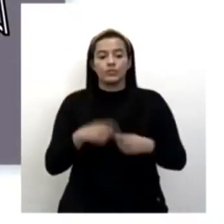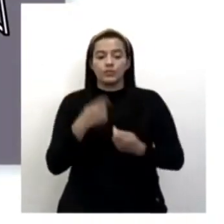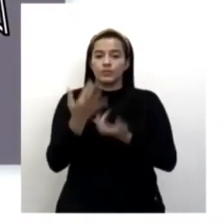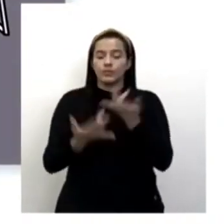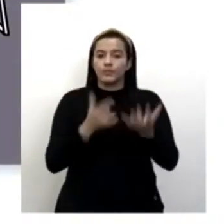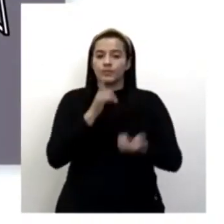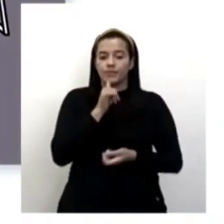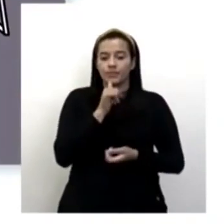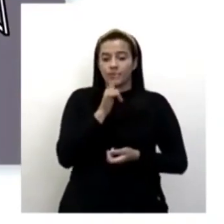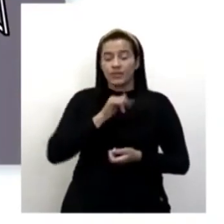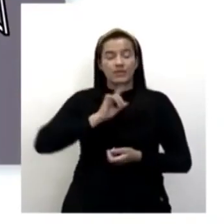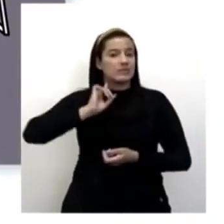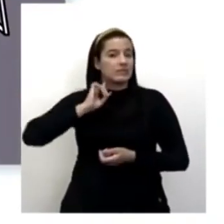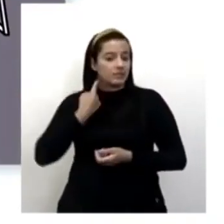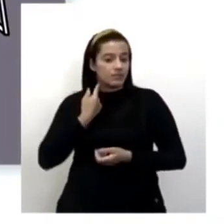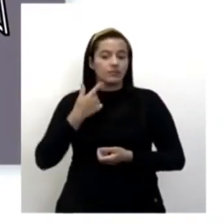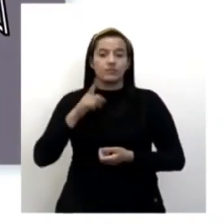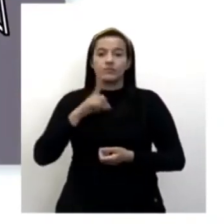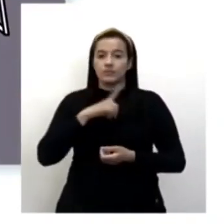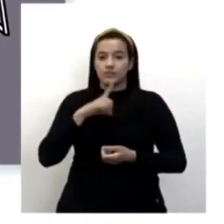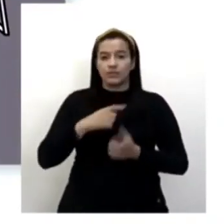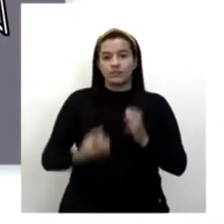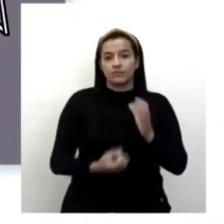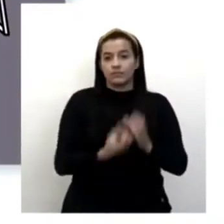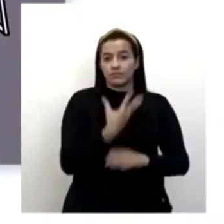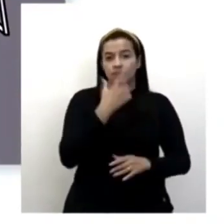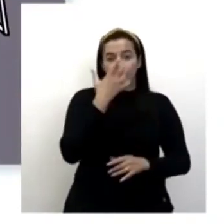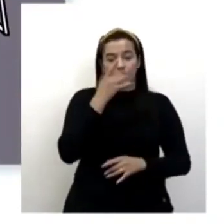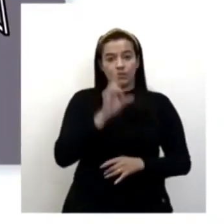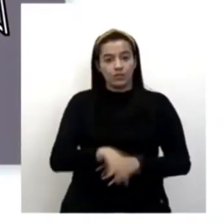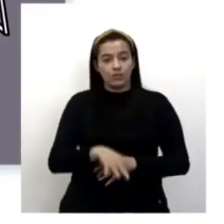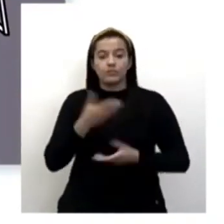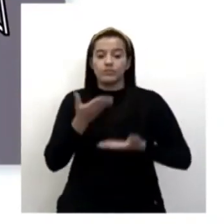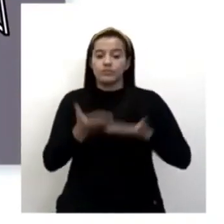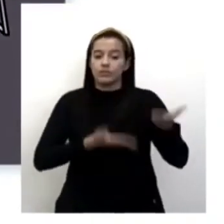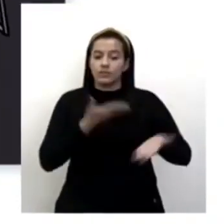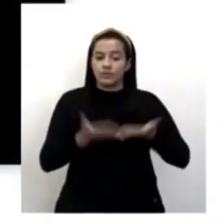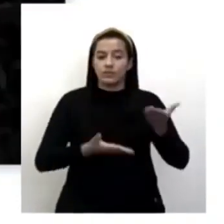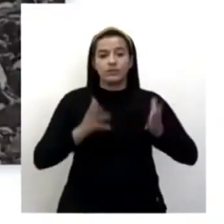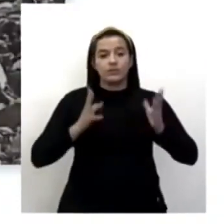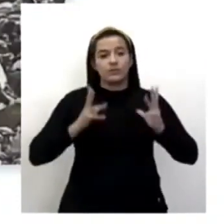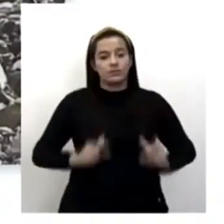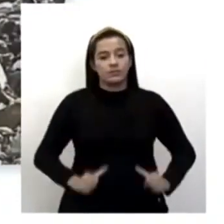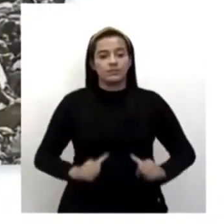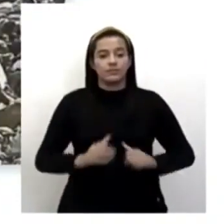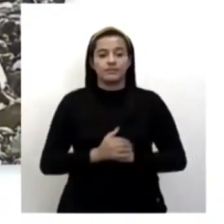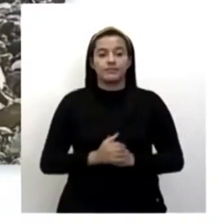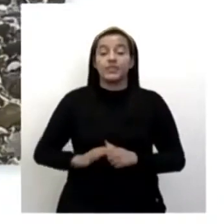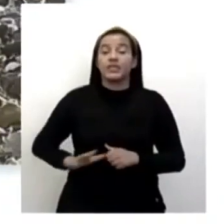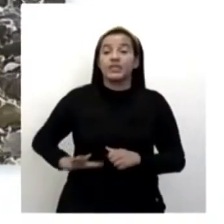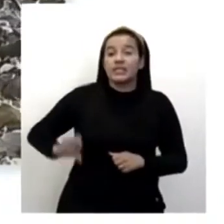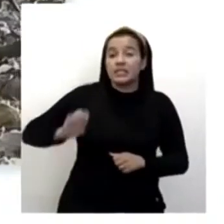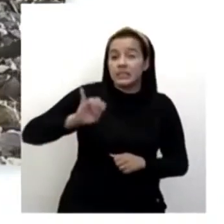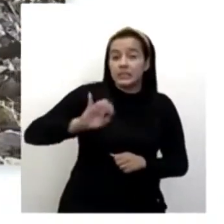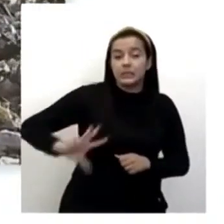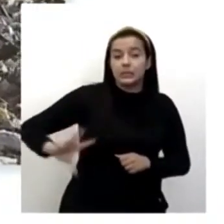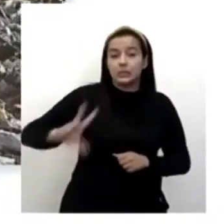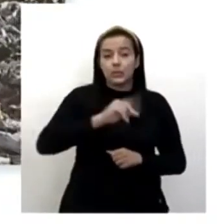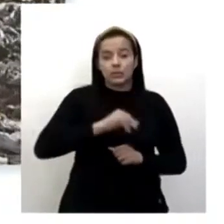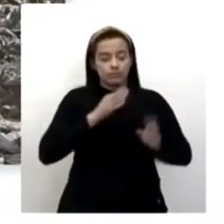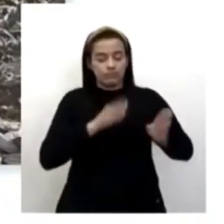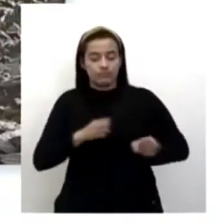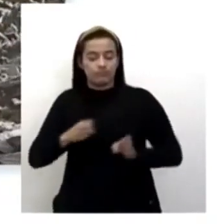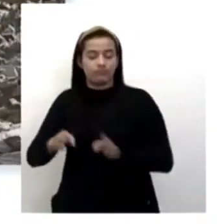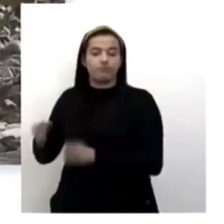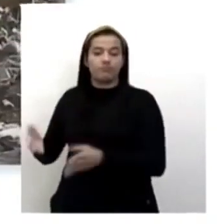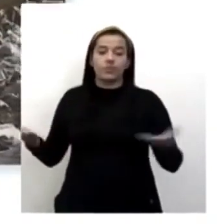muito poluente gerado pelo lixo, deve ser tratado como esgoto. Se todos fizessem sua parte,